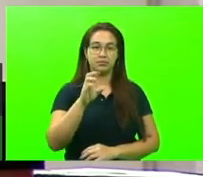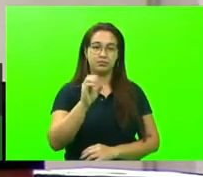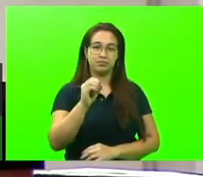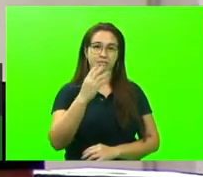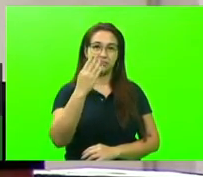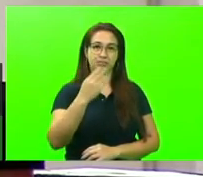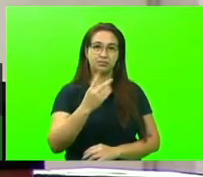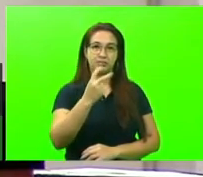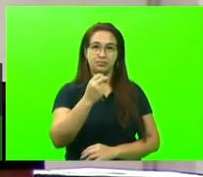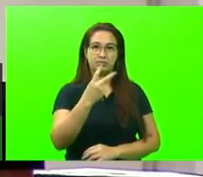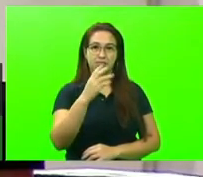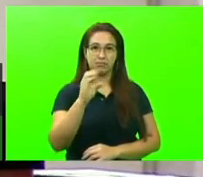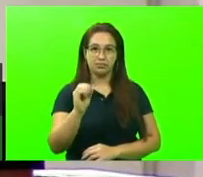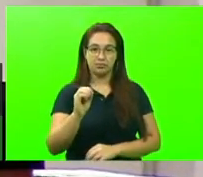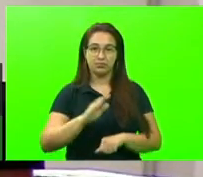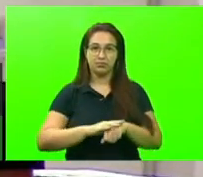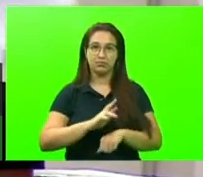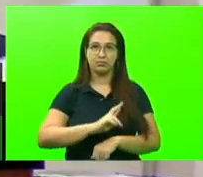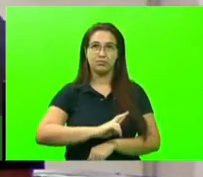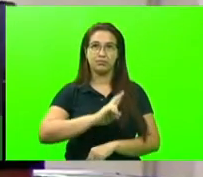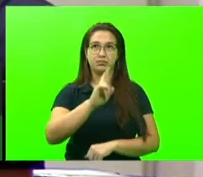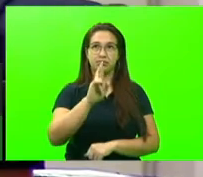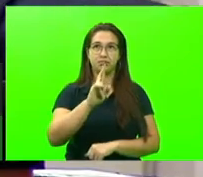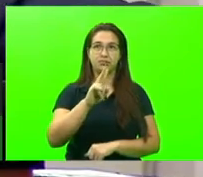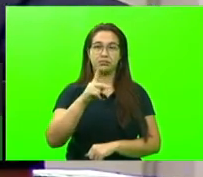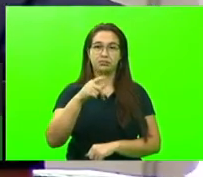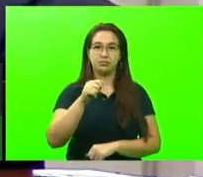0165.0/2020, autor, deputado Paulo Roberto Excel.